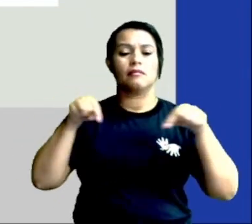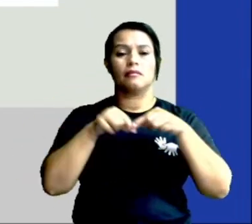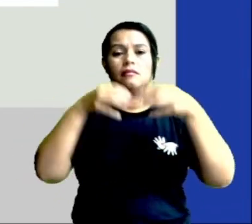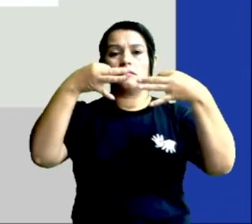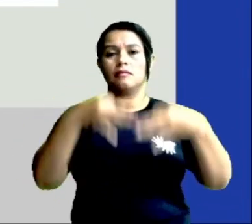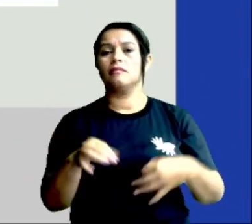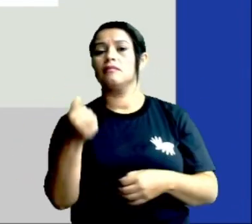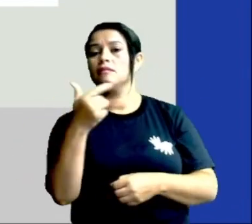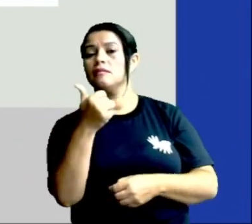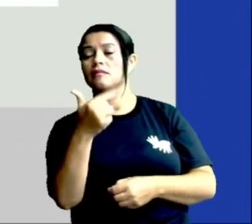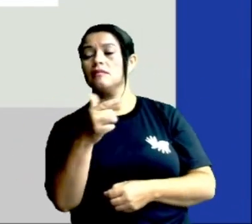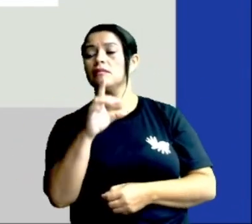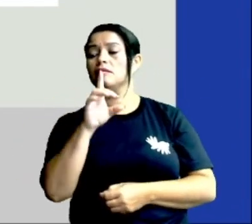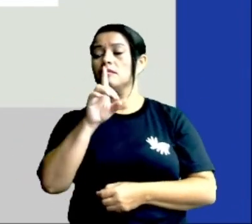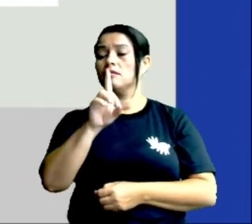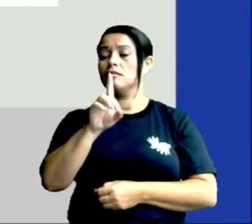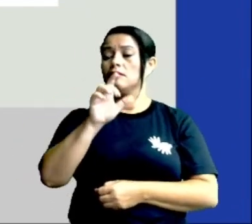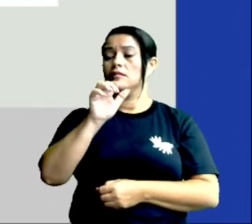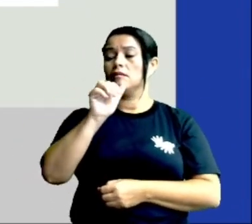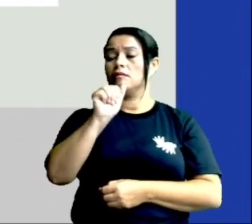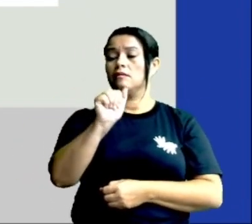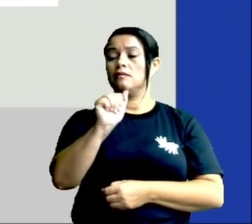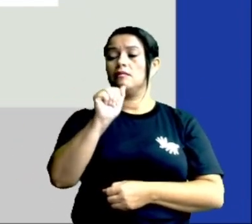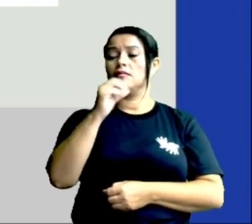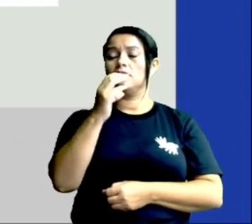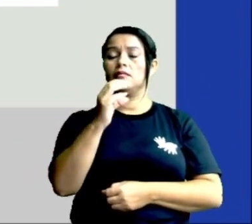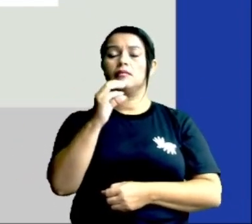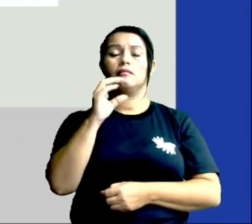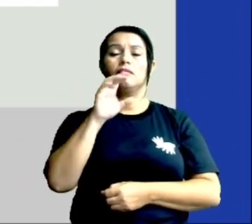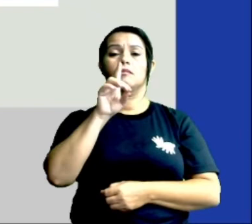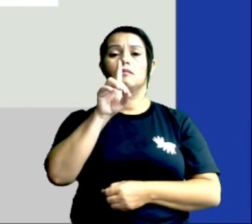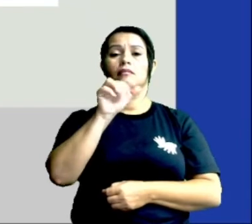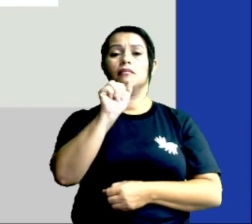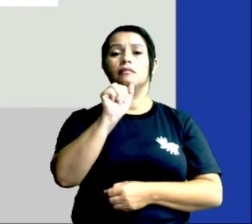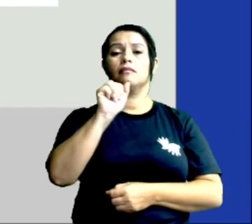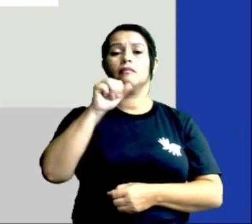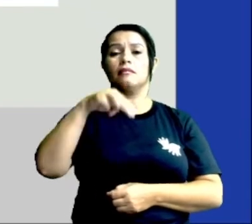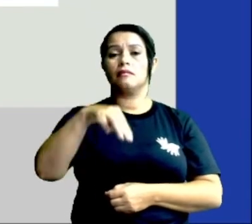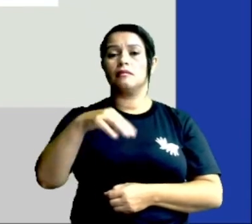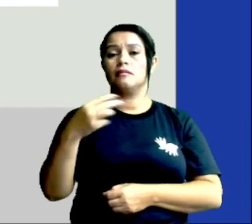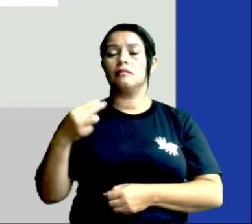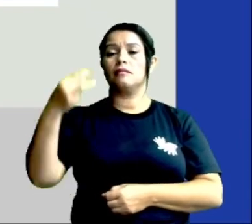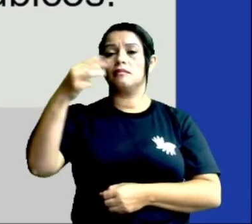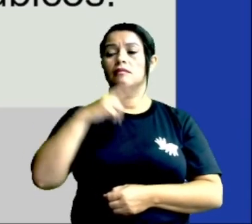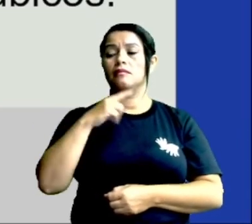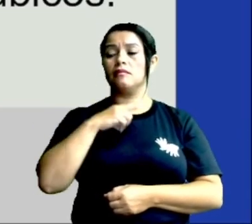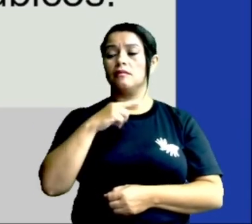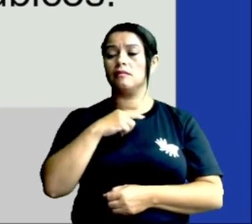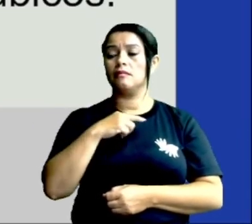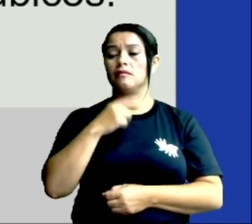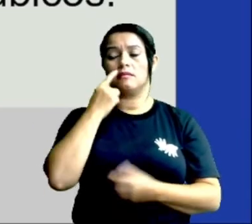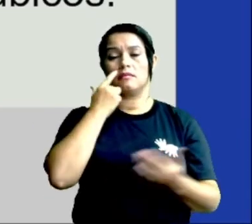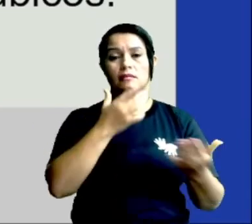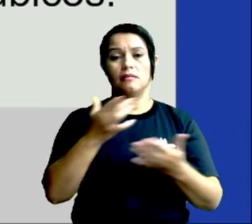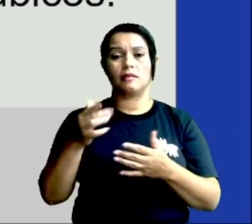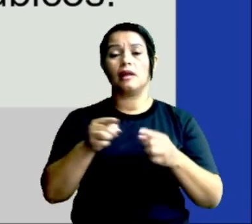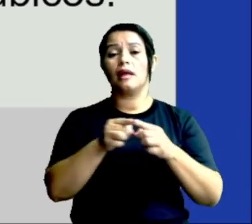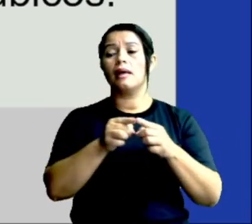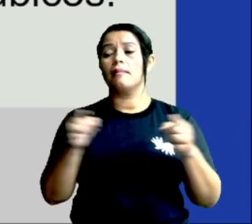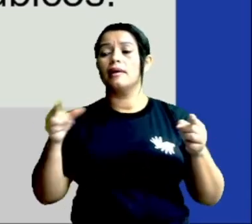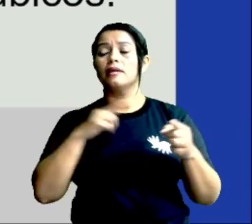12. Em decâmetro, eu tenho quem? 345. Em metros cúbicos, eu tenho quanto?